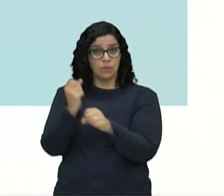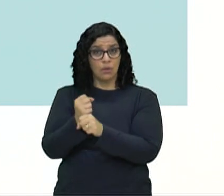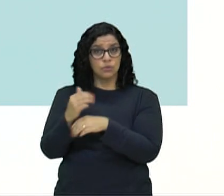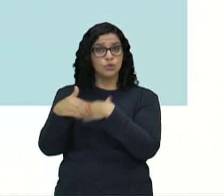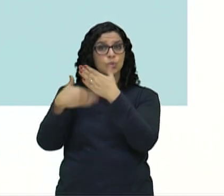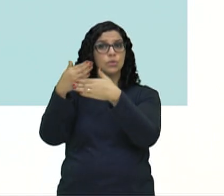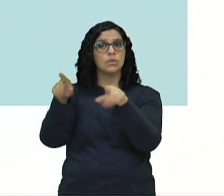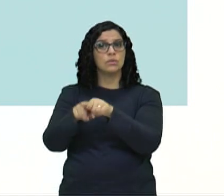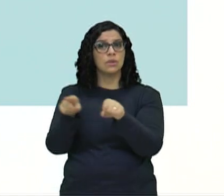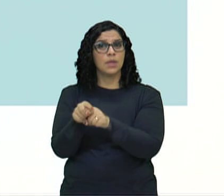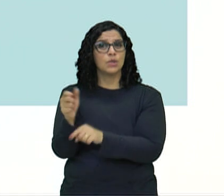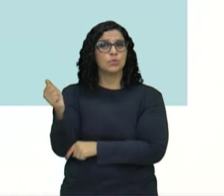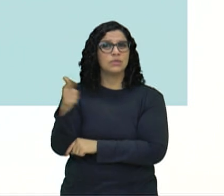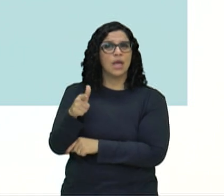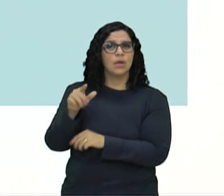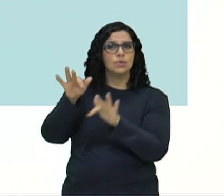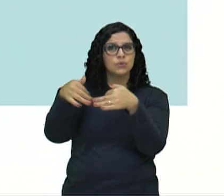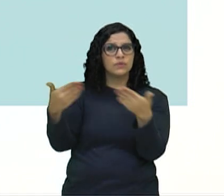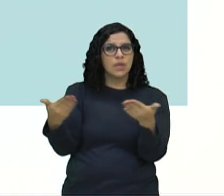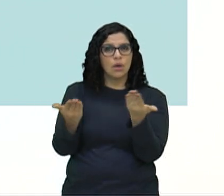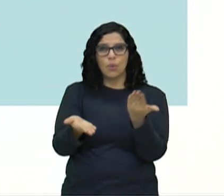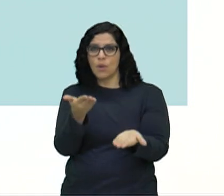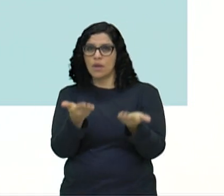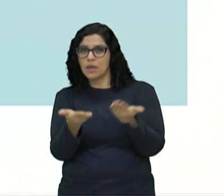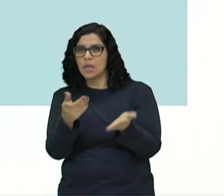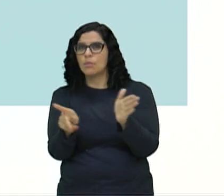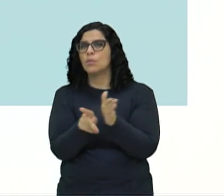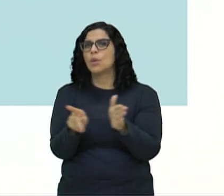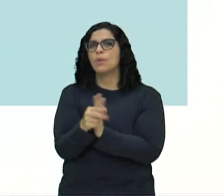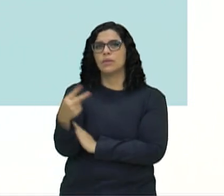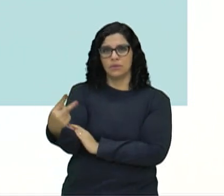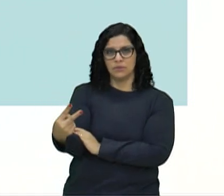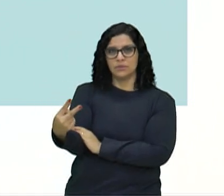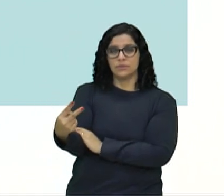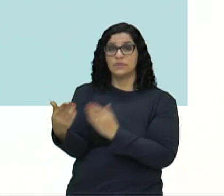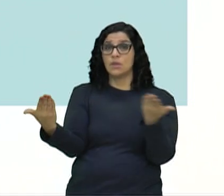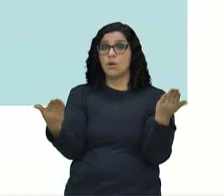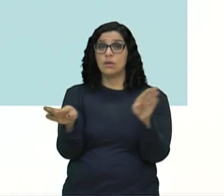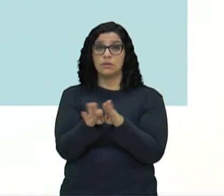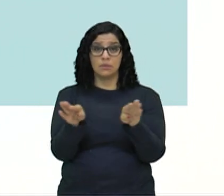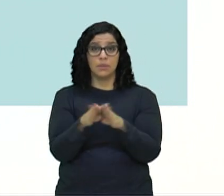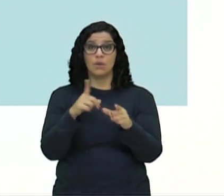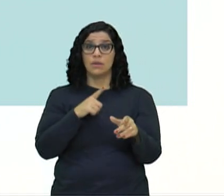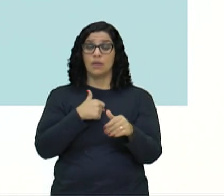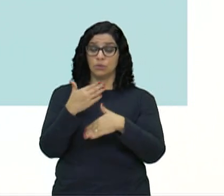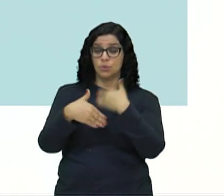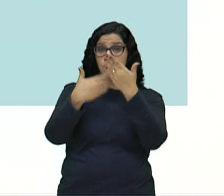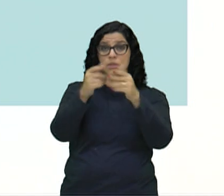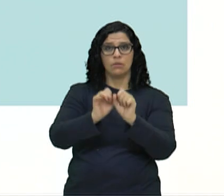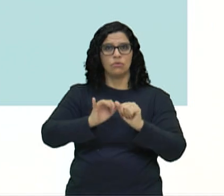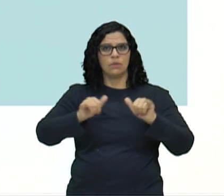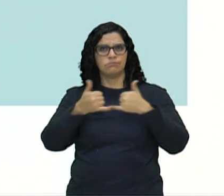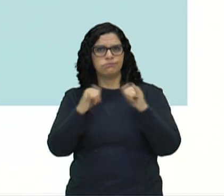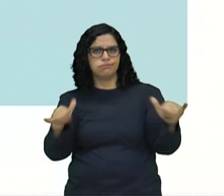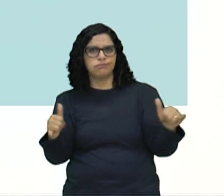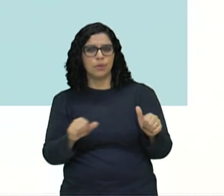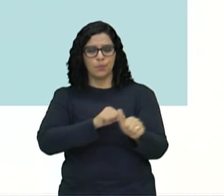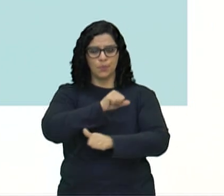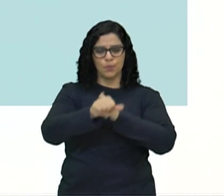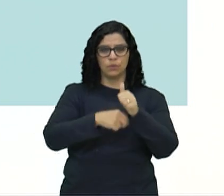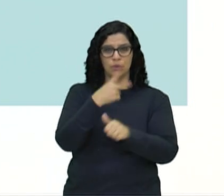produzido, o saldo final, a balança, são só 2. Então, esse processo libera energia para formar 2